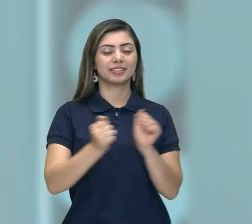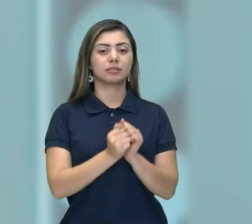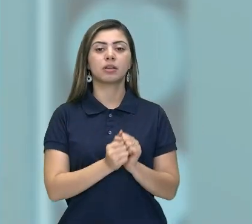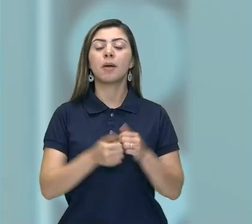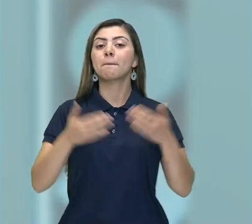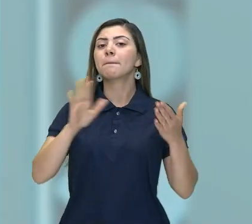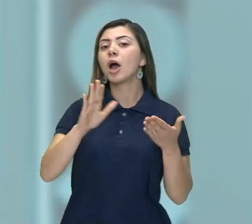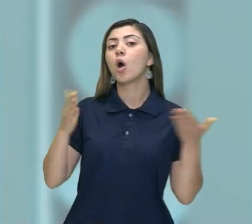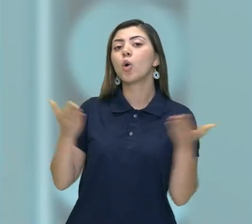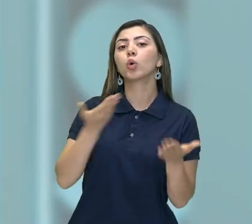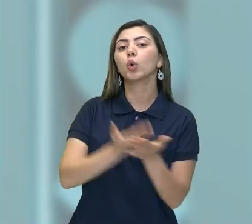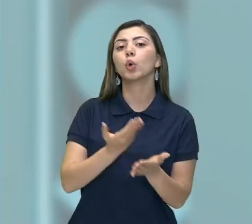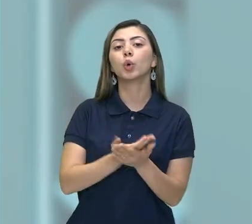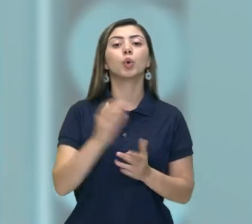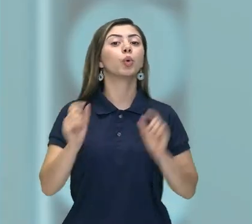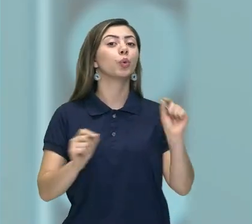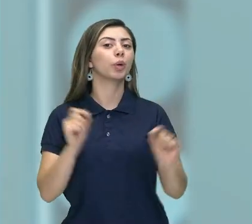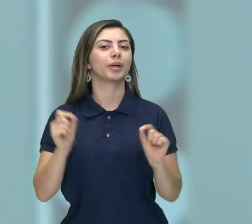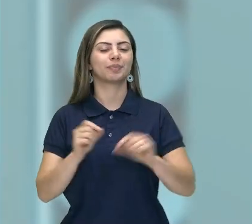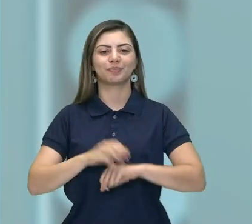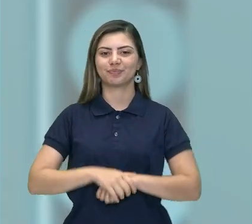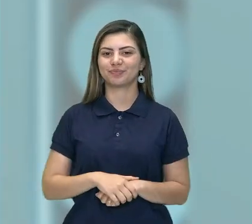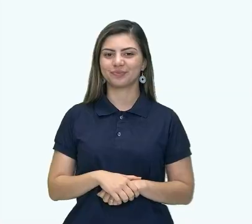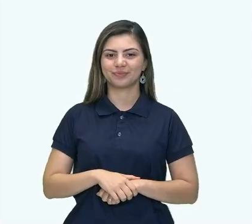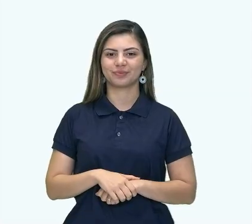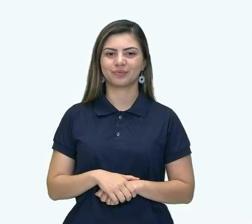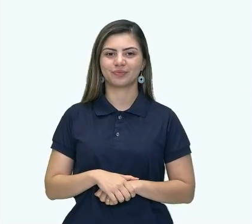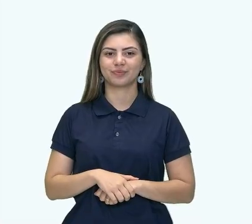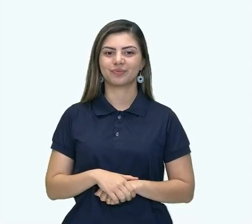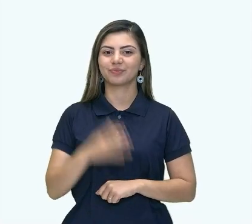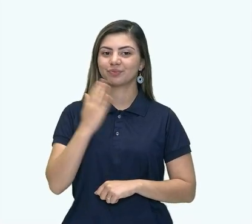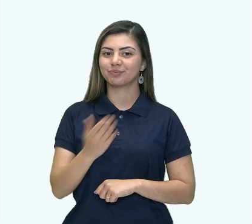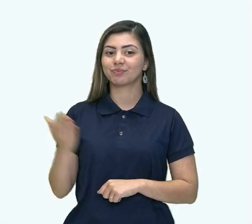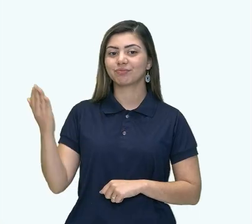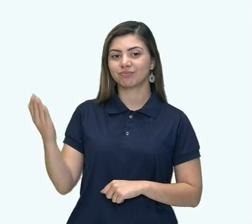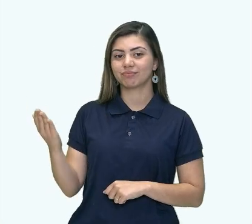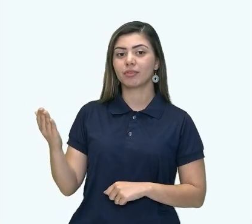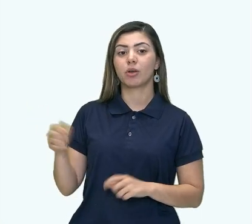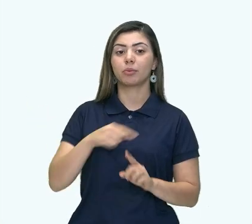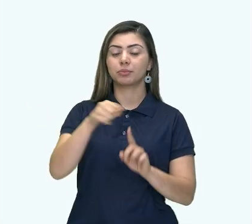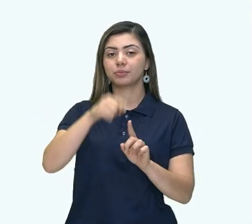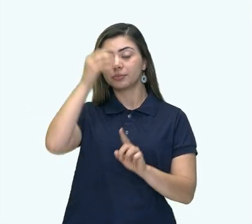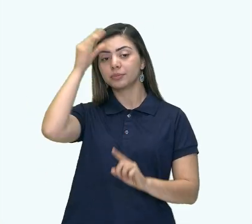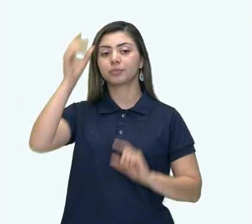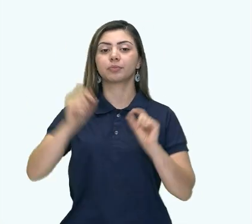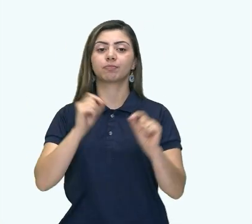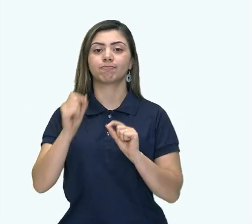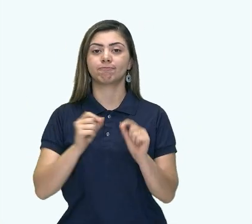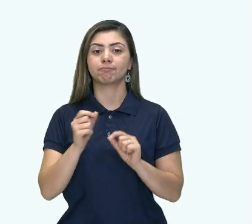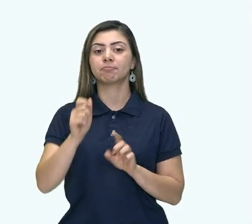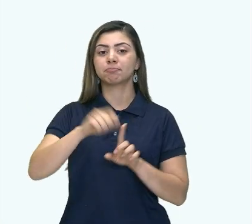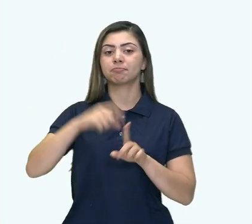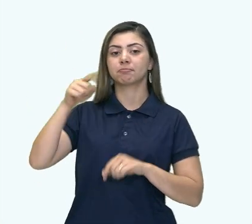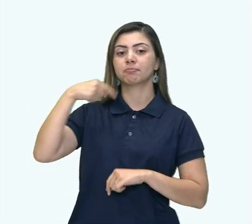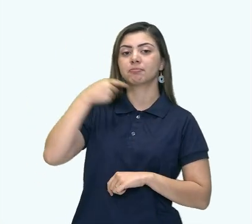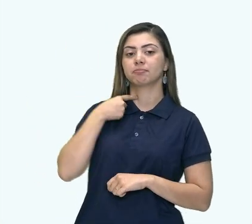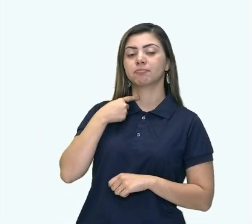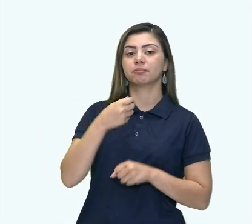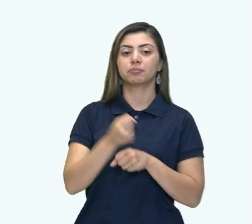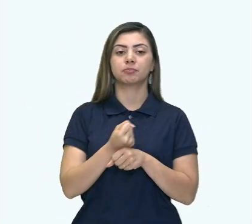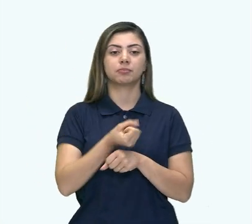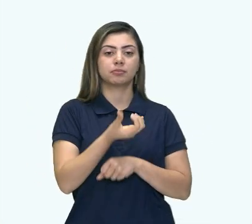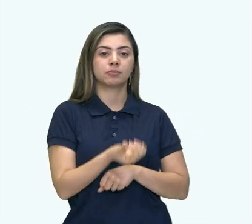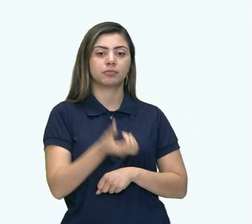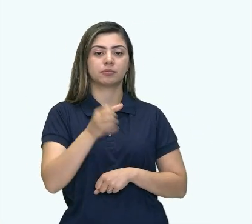Afinal, professora, o que nós vamos estudar nesta aula? Acompanhem comigo. Nós temos nosso objeto de conhecimento, que é maio de